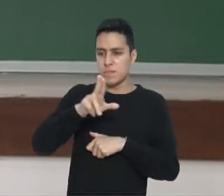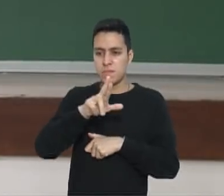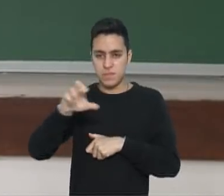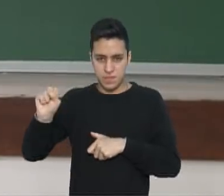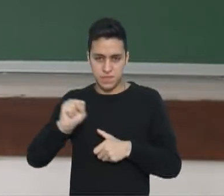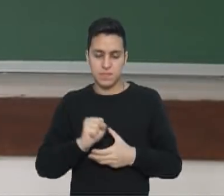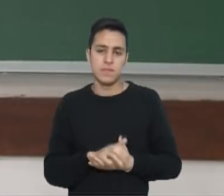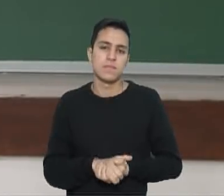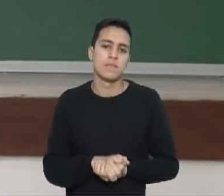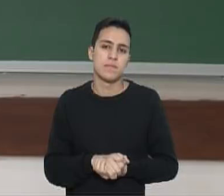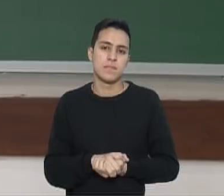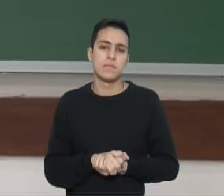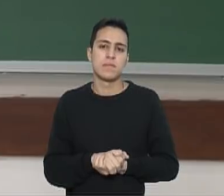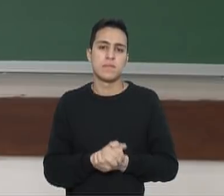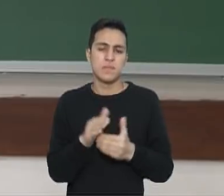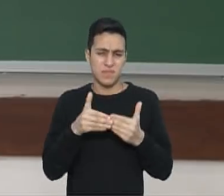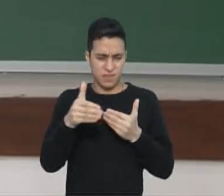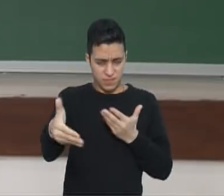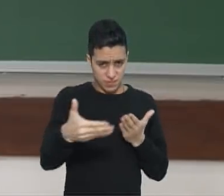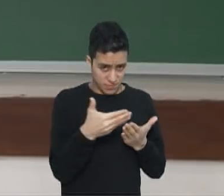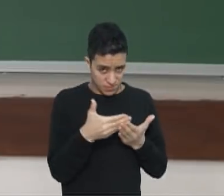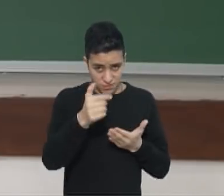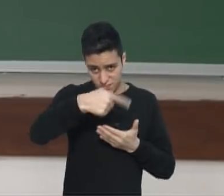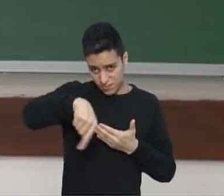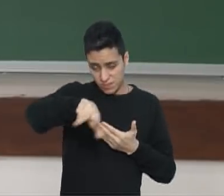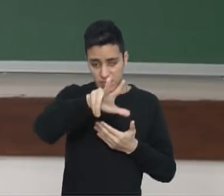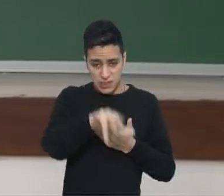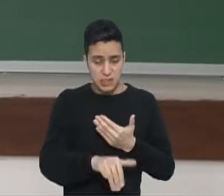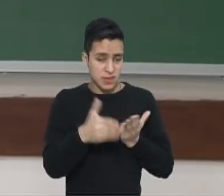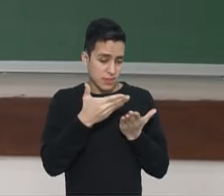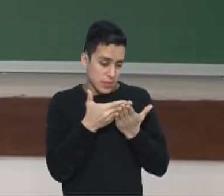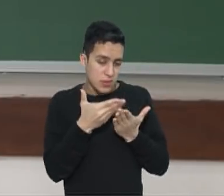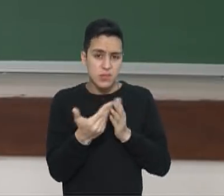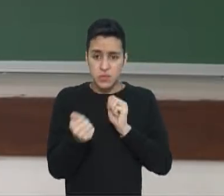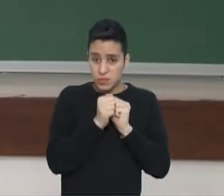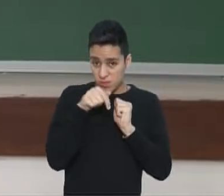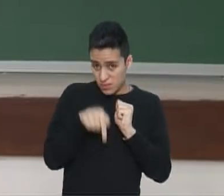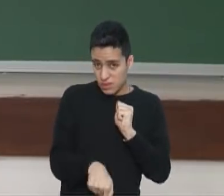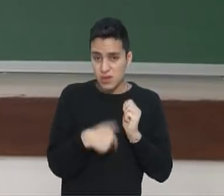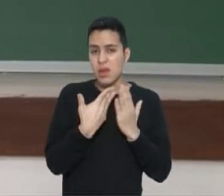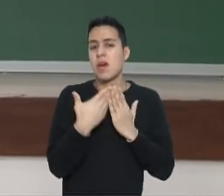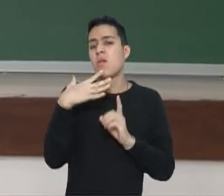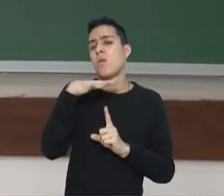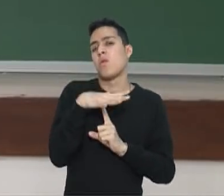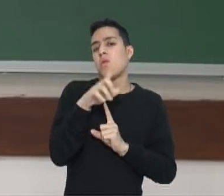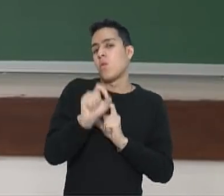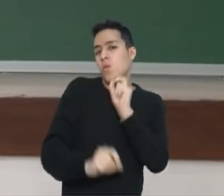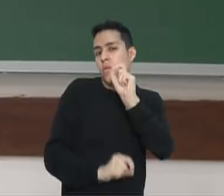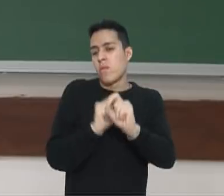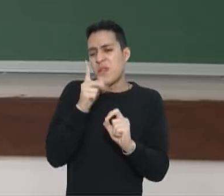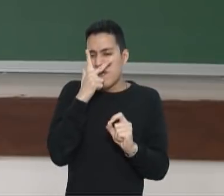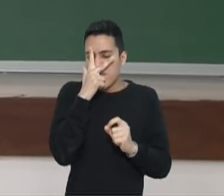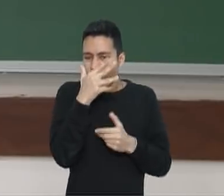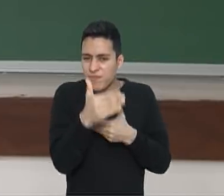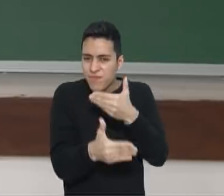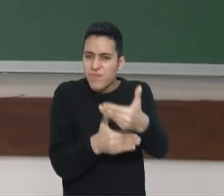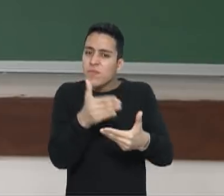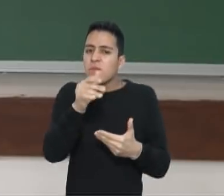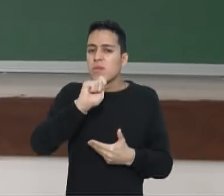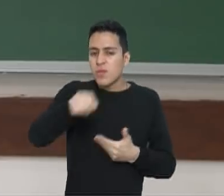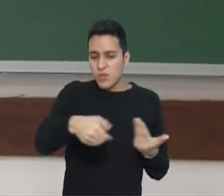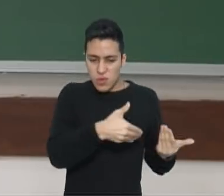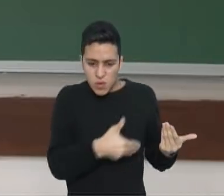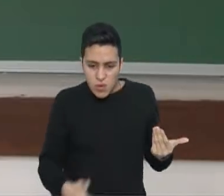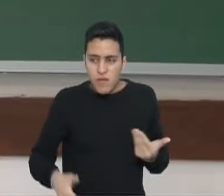Soviética. Algumas aulas adiante, você vai estudar conosco aqui no Aula Paraná os desdobramentos dos